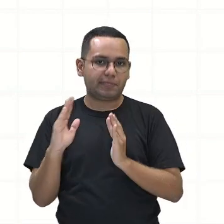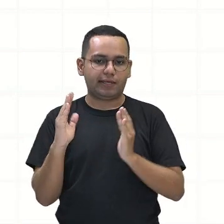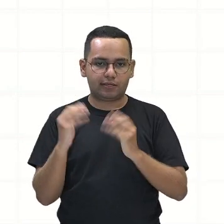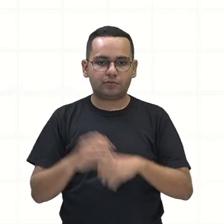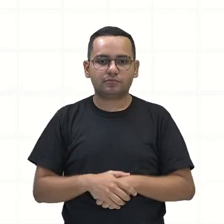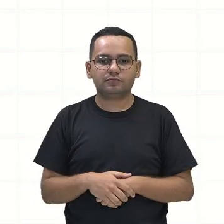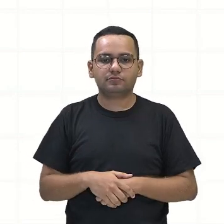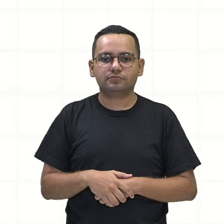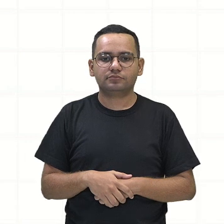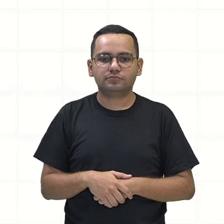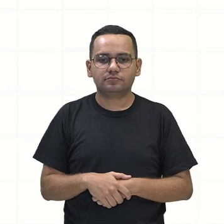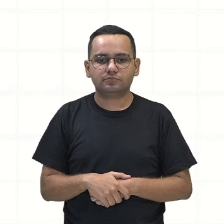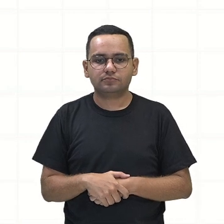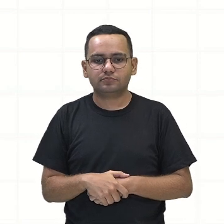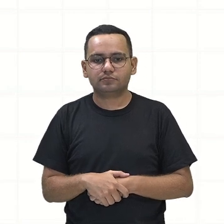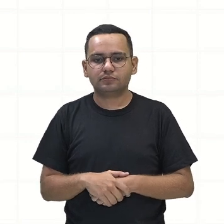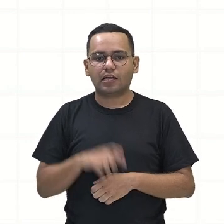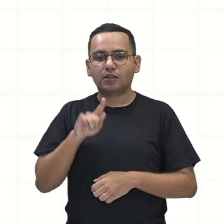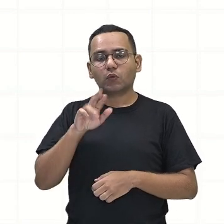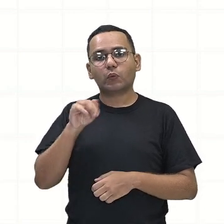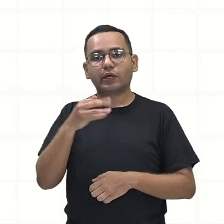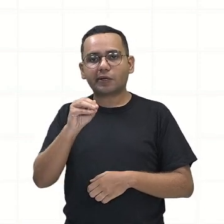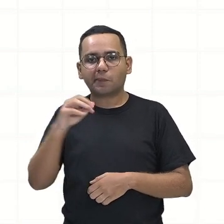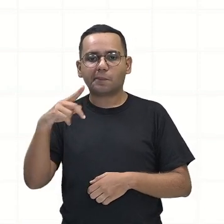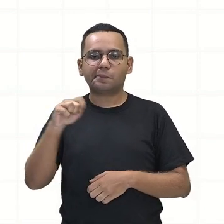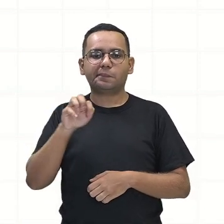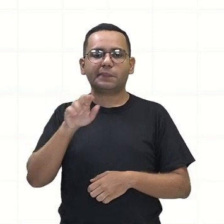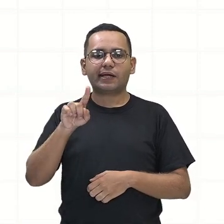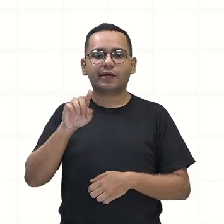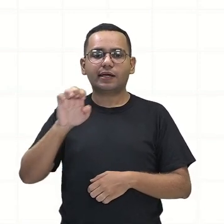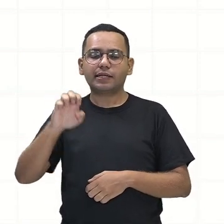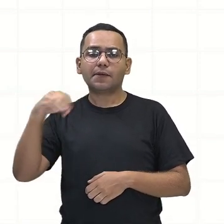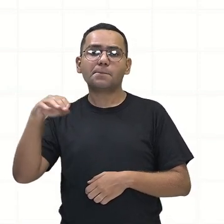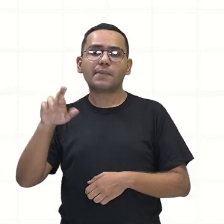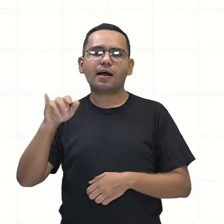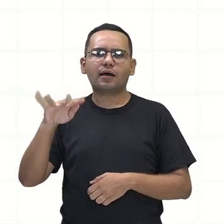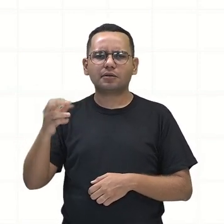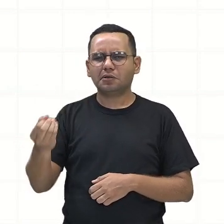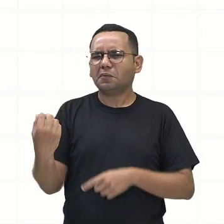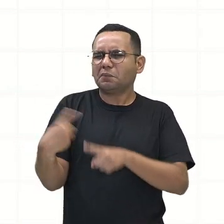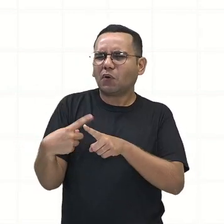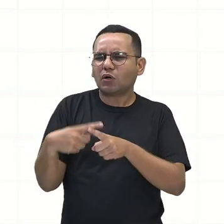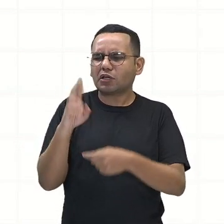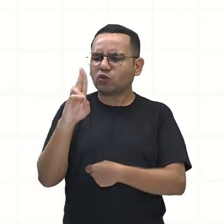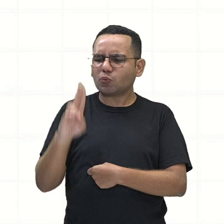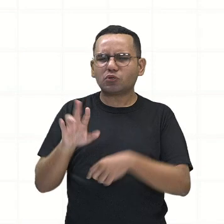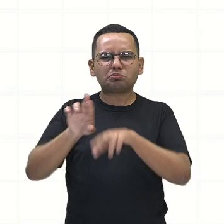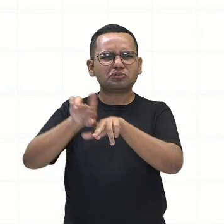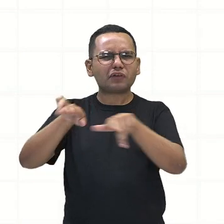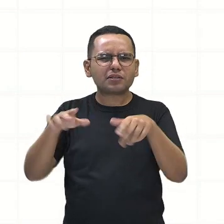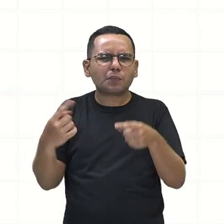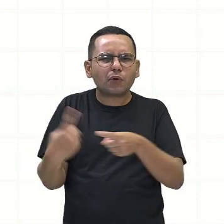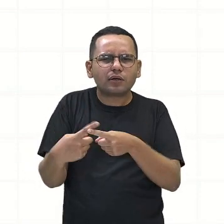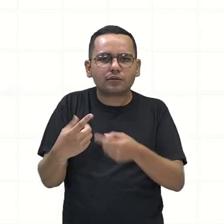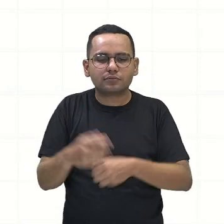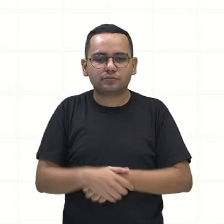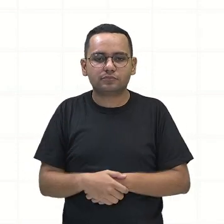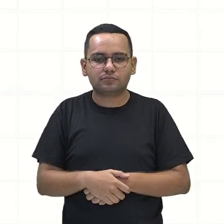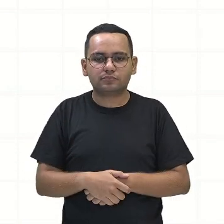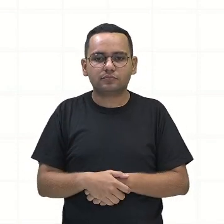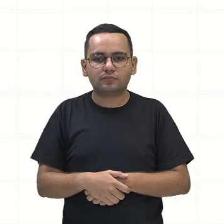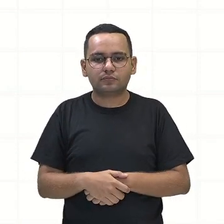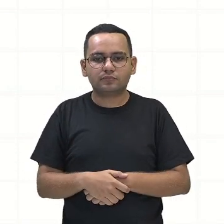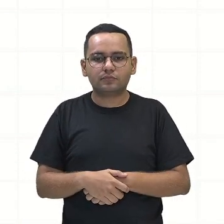e 1772. Por que tem essa diferença de nomes, né, e de ordem? Porque o primeiro nome ele